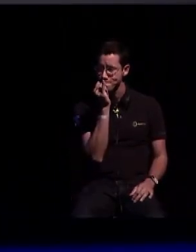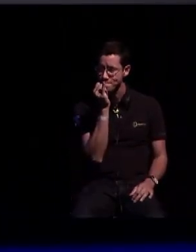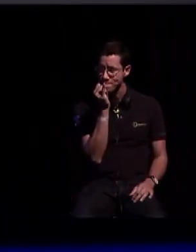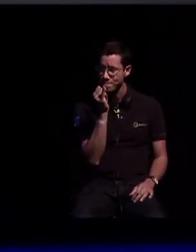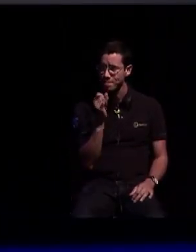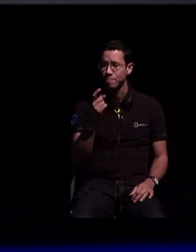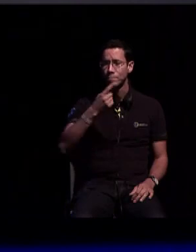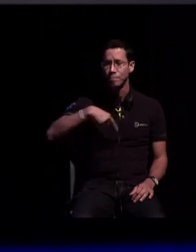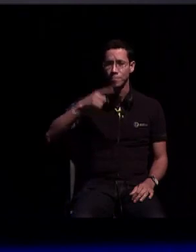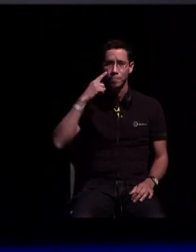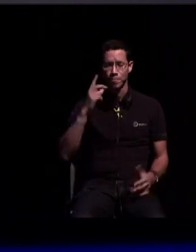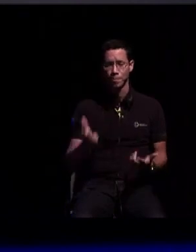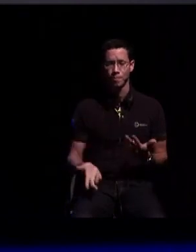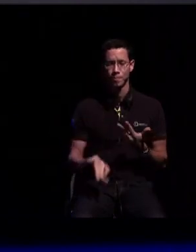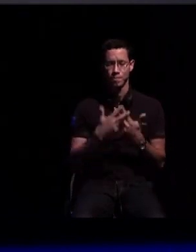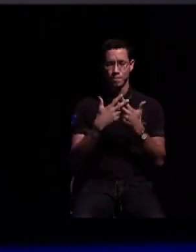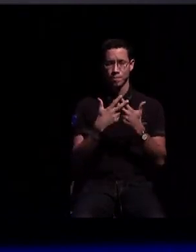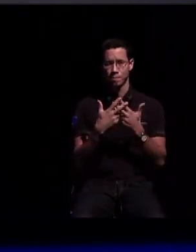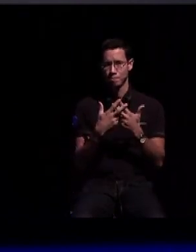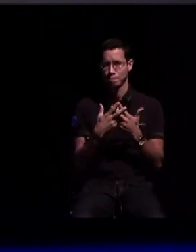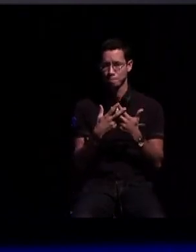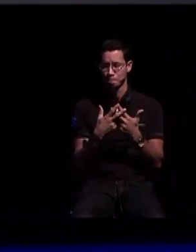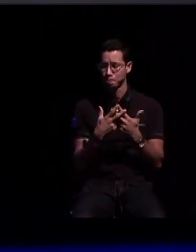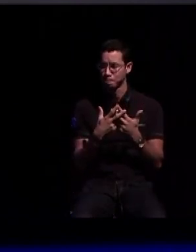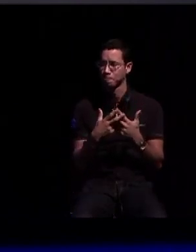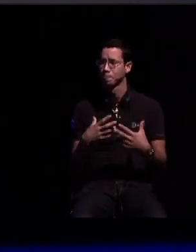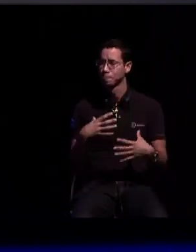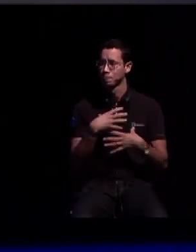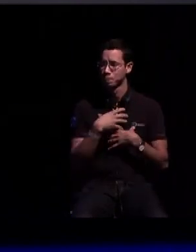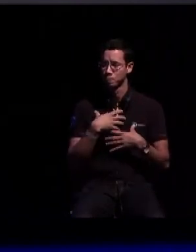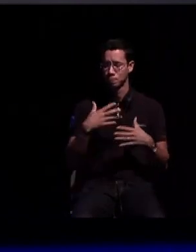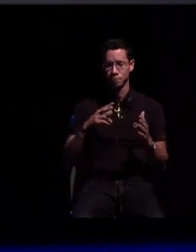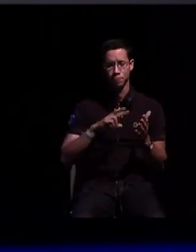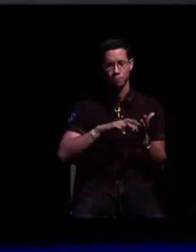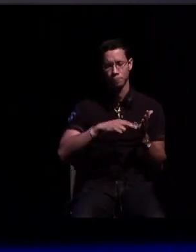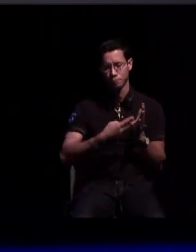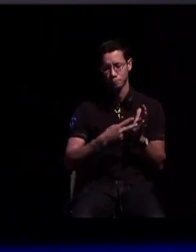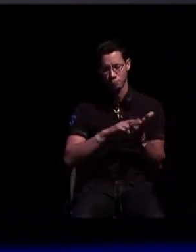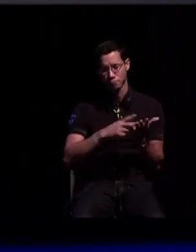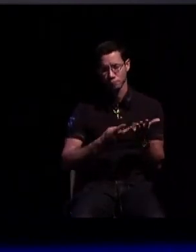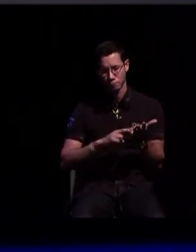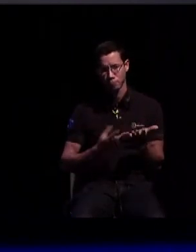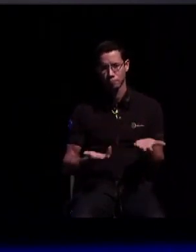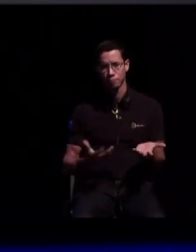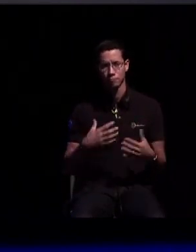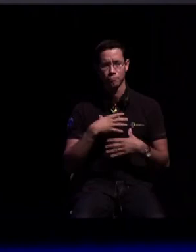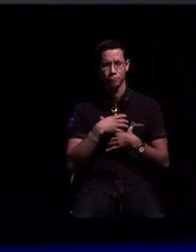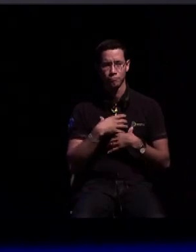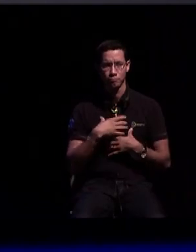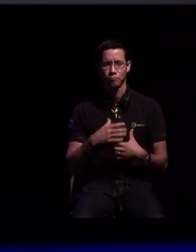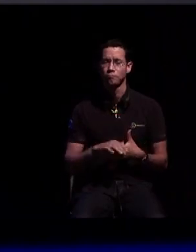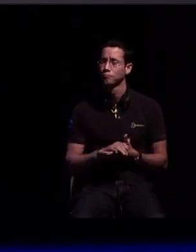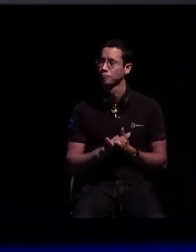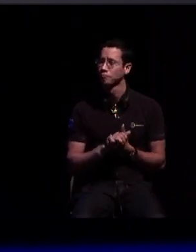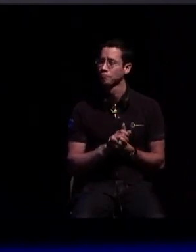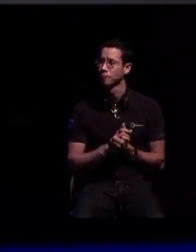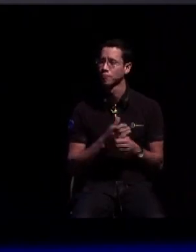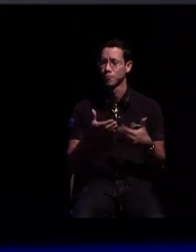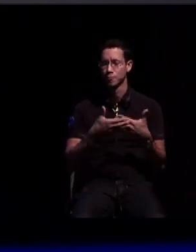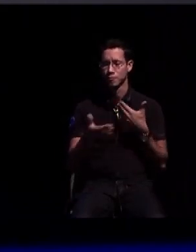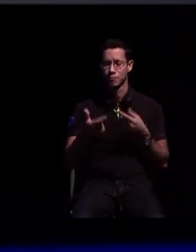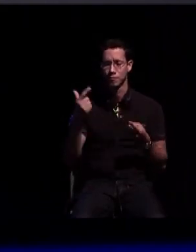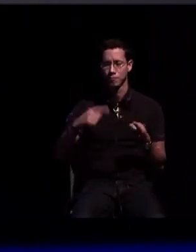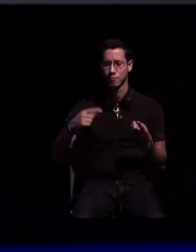que prisioneiro de interpretações e de enfim, que vão se